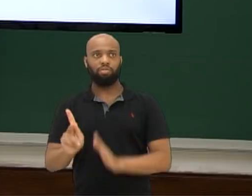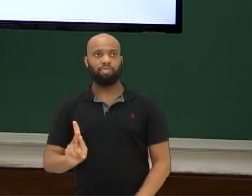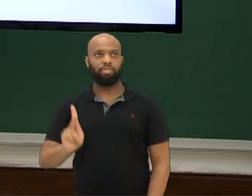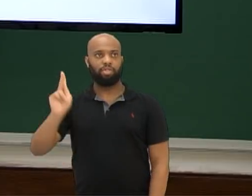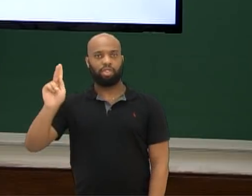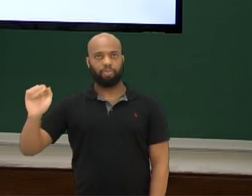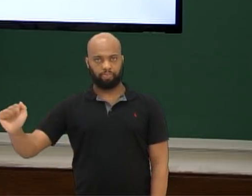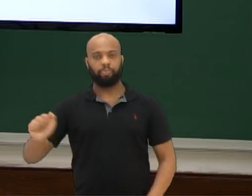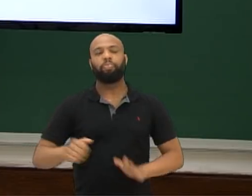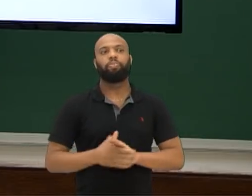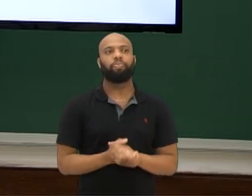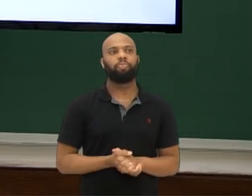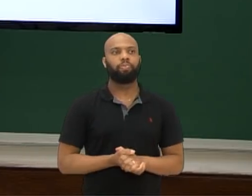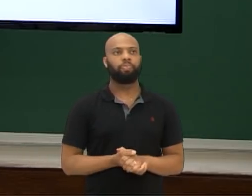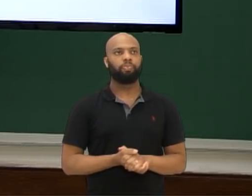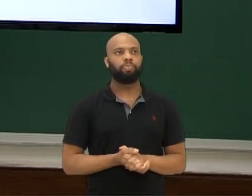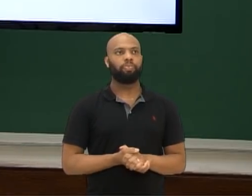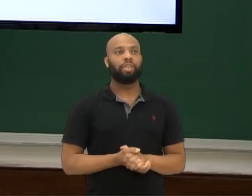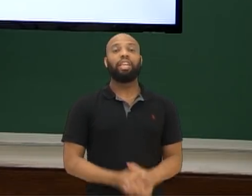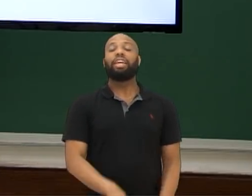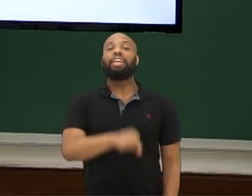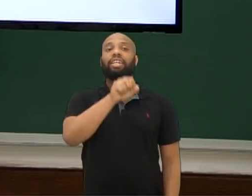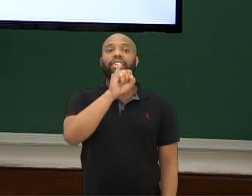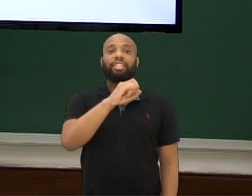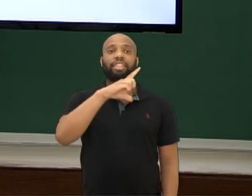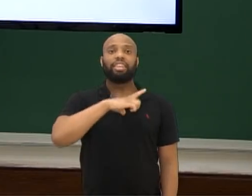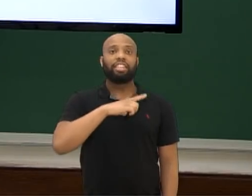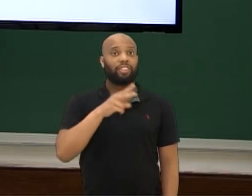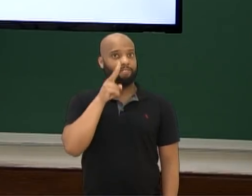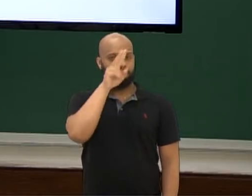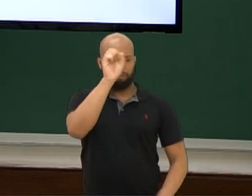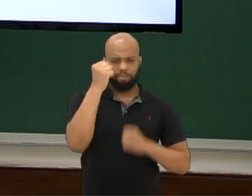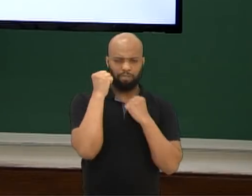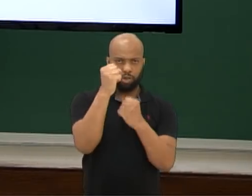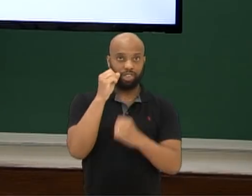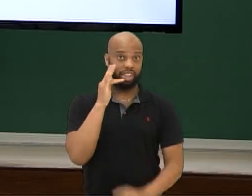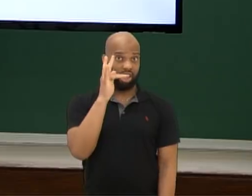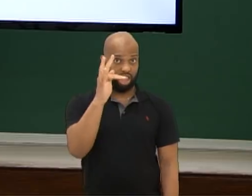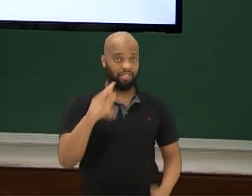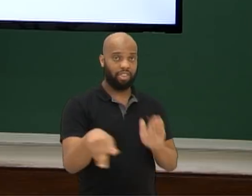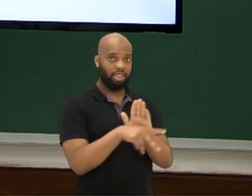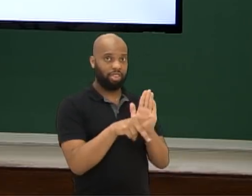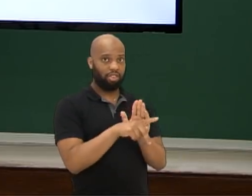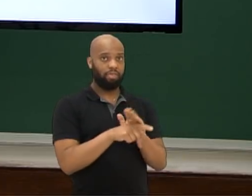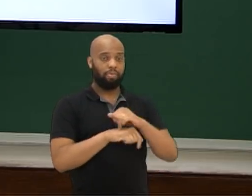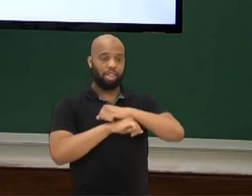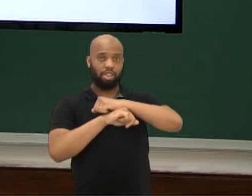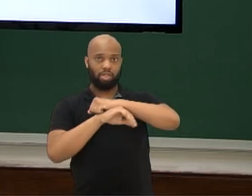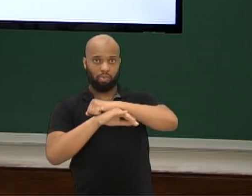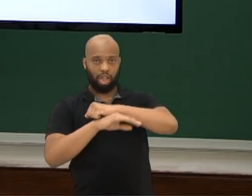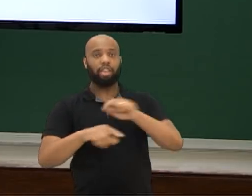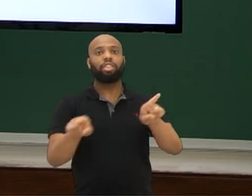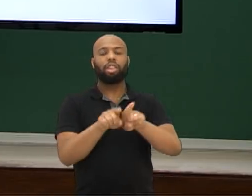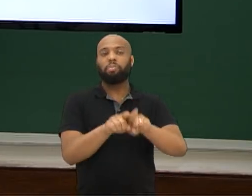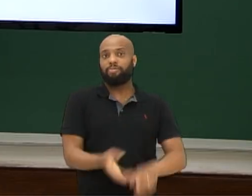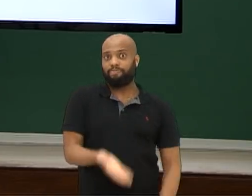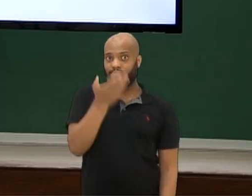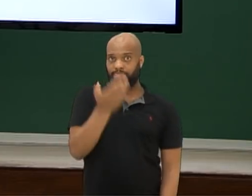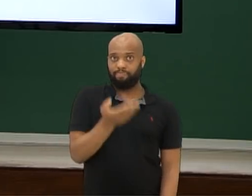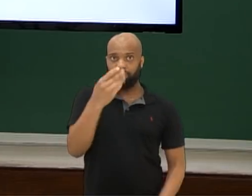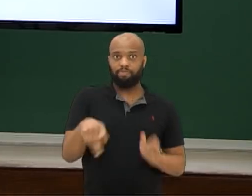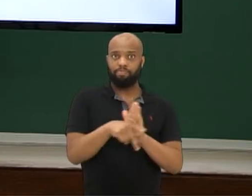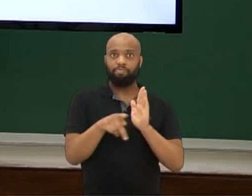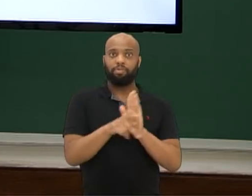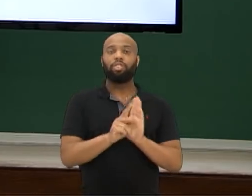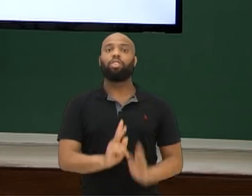de acidez. Quanto maior a força do ácido, maior vai ser a minha constante de acidez,